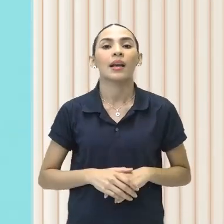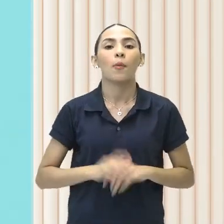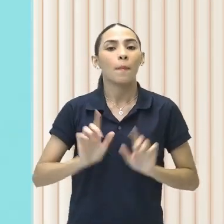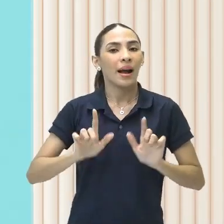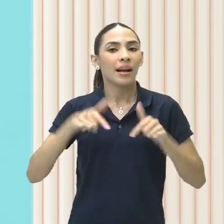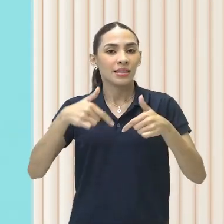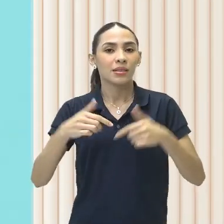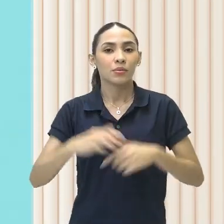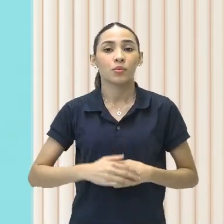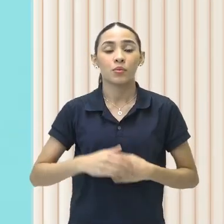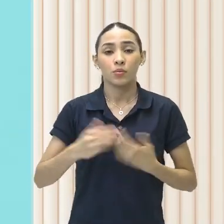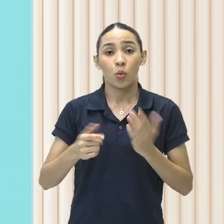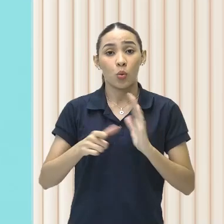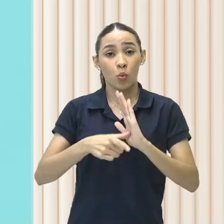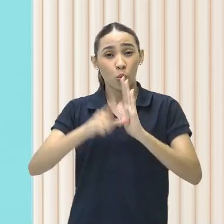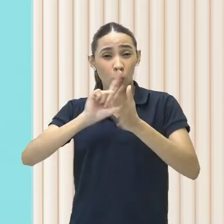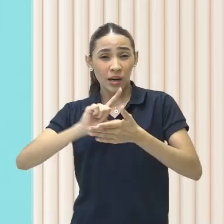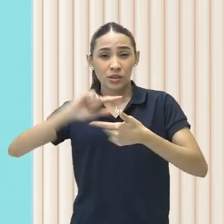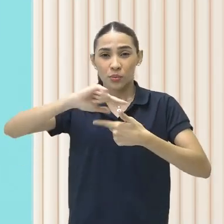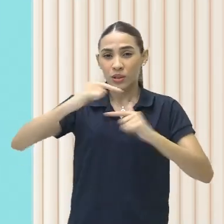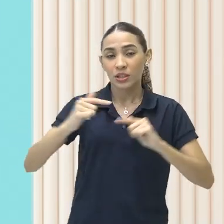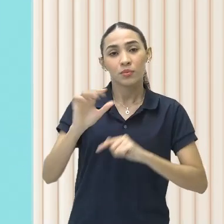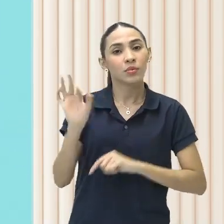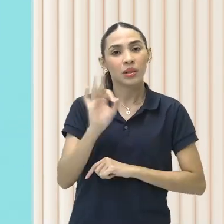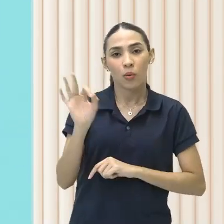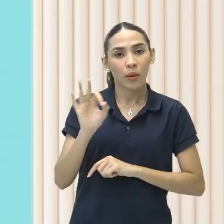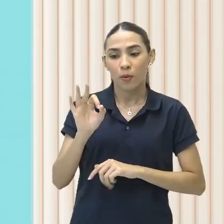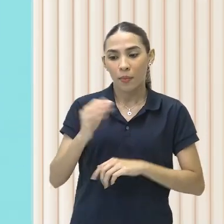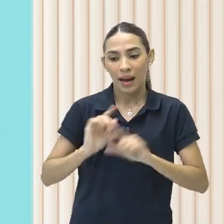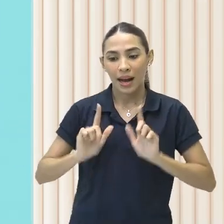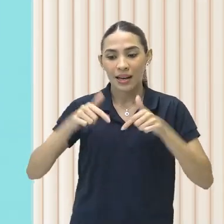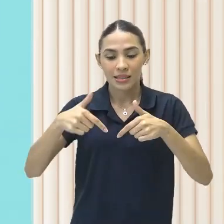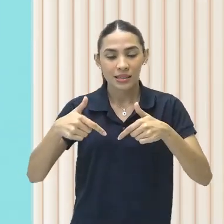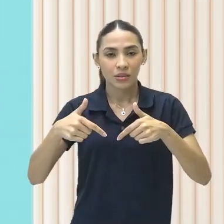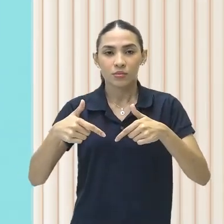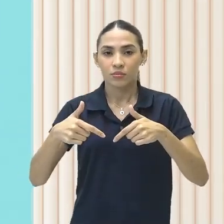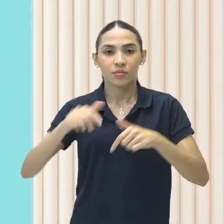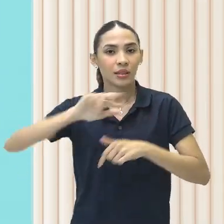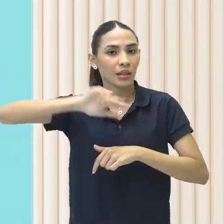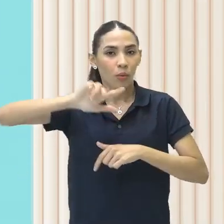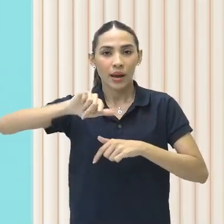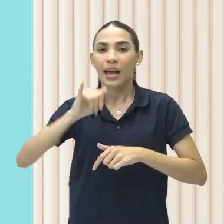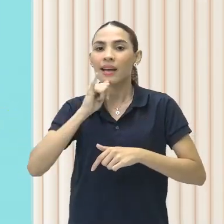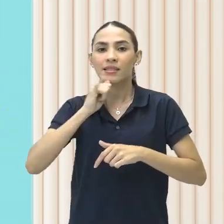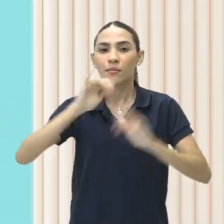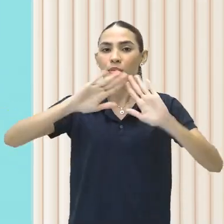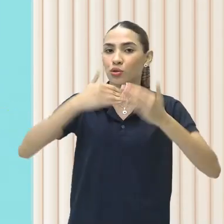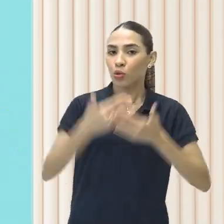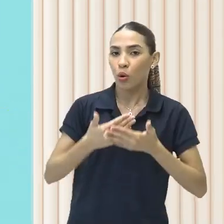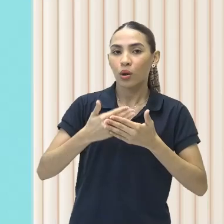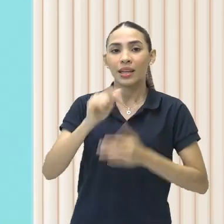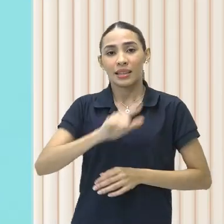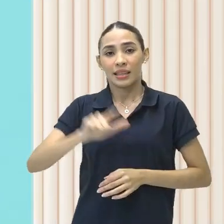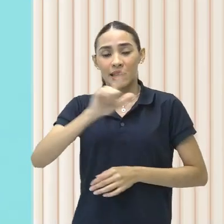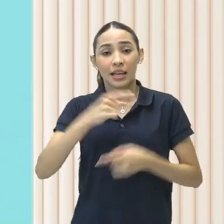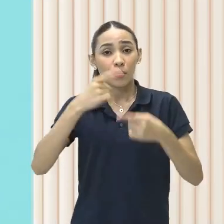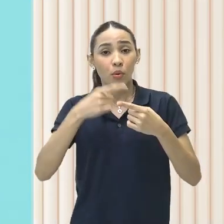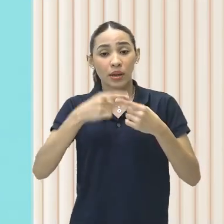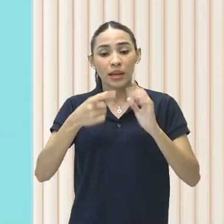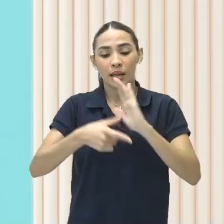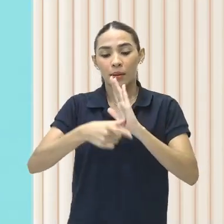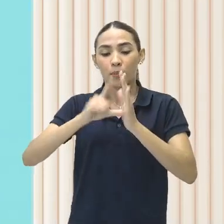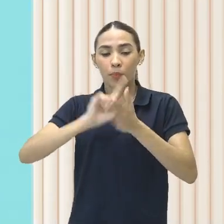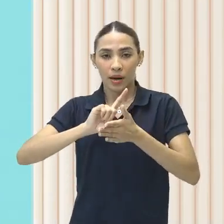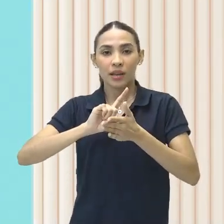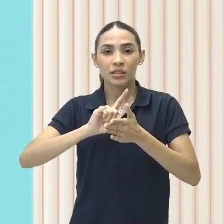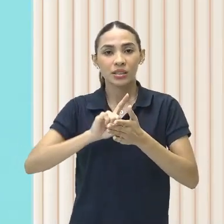o pré-modernismo não. Então, o pré-modernismo a gente não pode classificar como uma escola literária, uma vez que é um período de